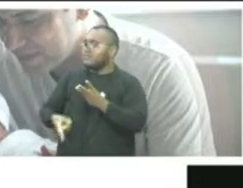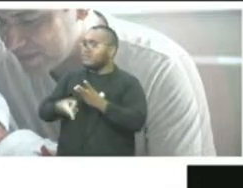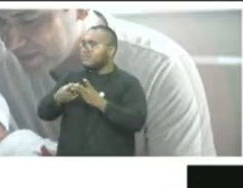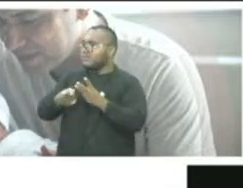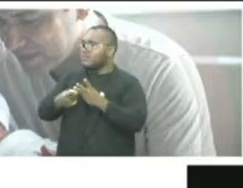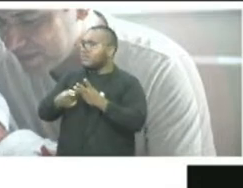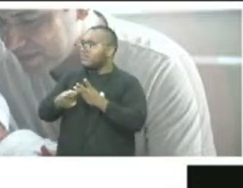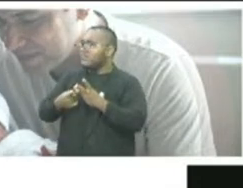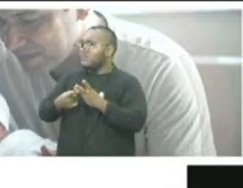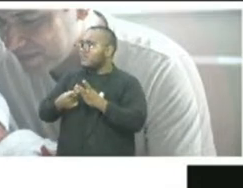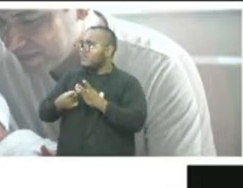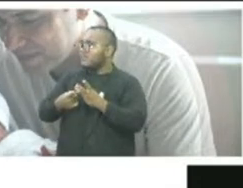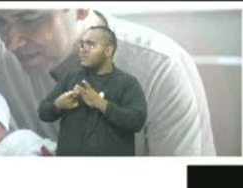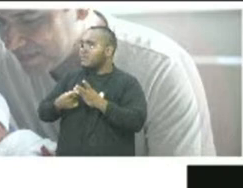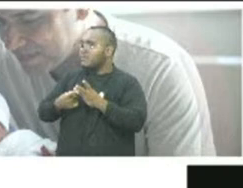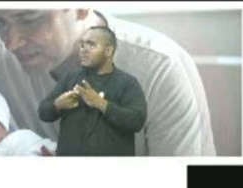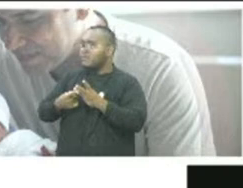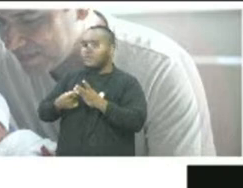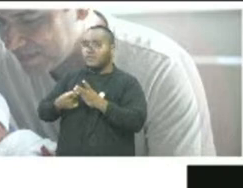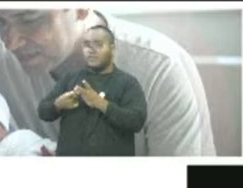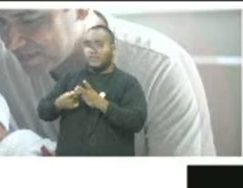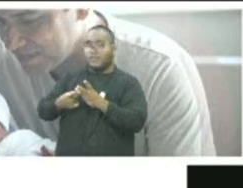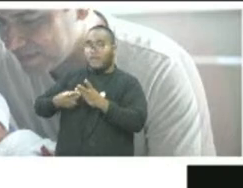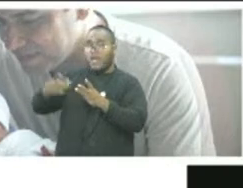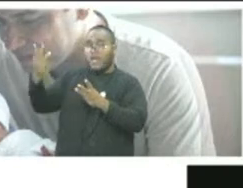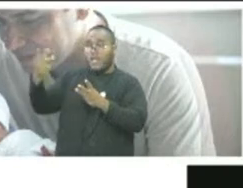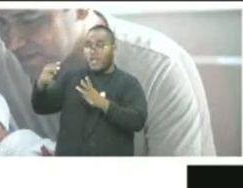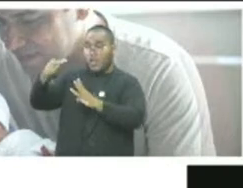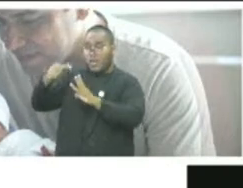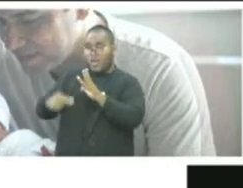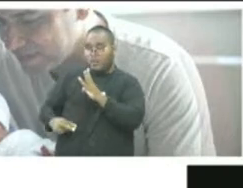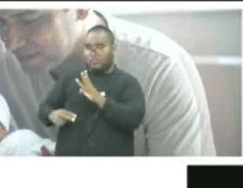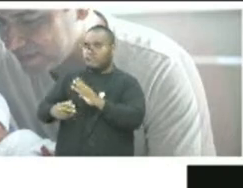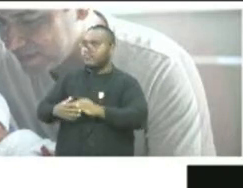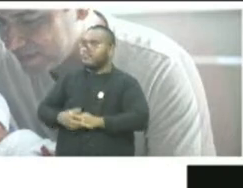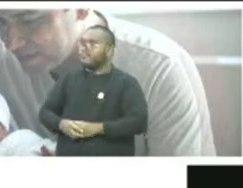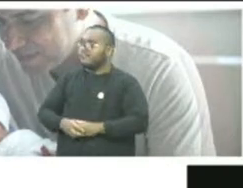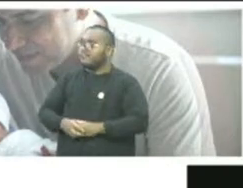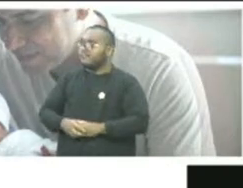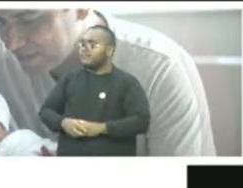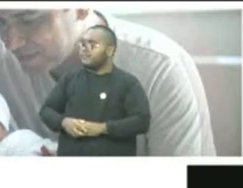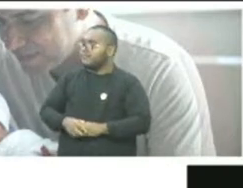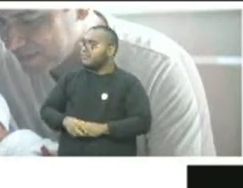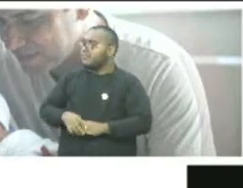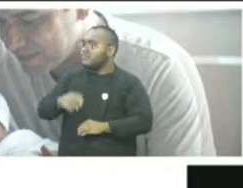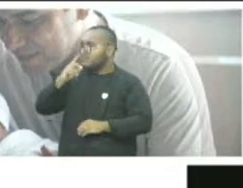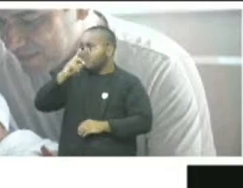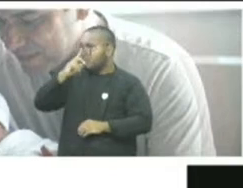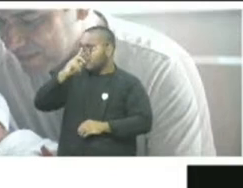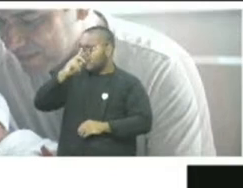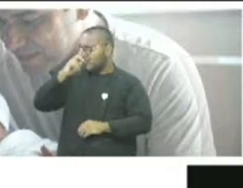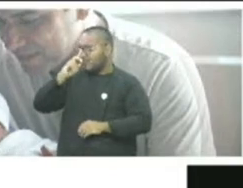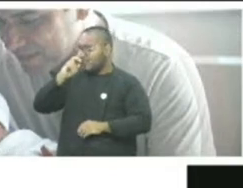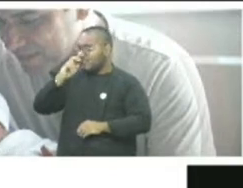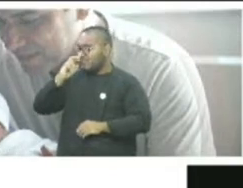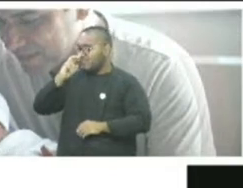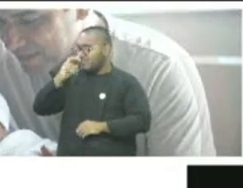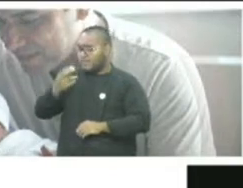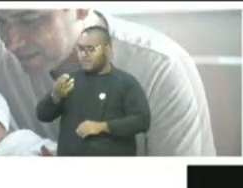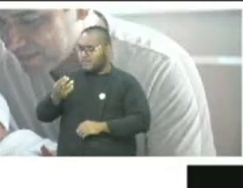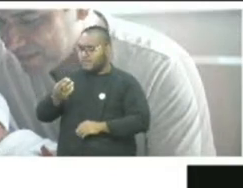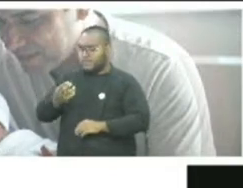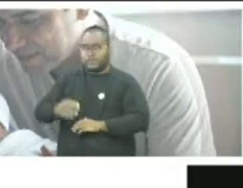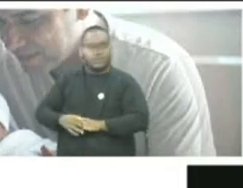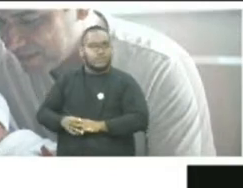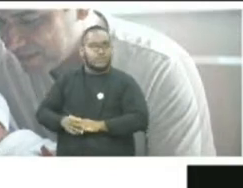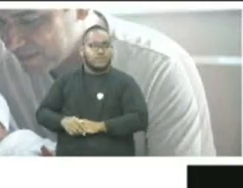O terceiro vai falar de pesquisa, inovação, produção e divulgação de conhecimentos sobre o cuidado do canguru. Depois, formação,